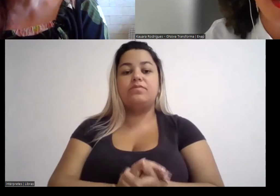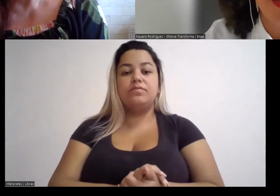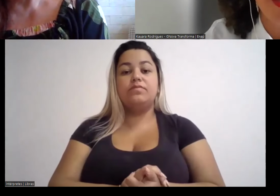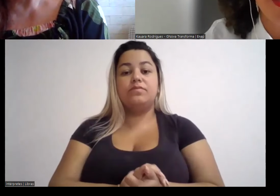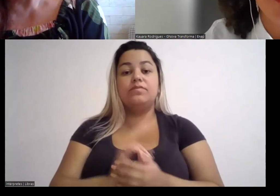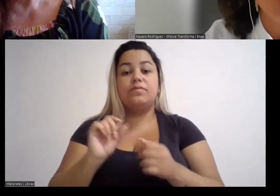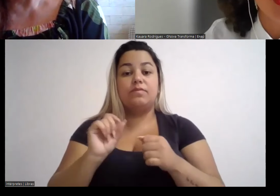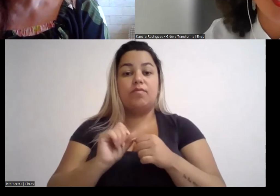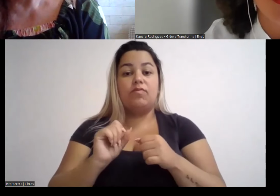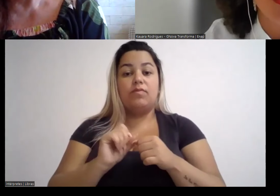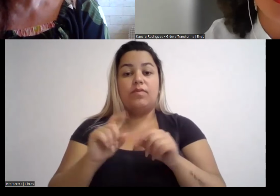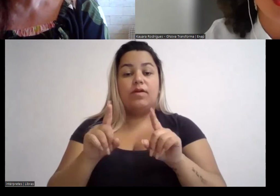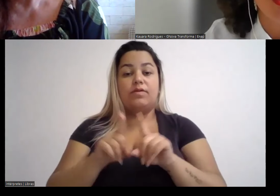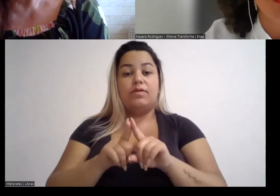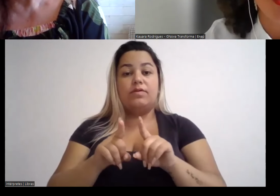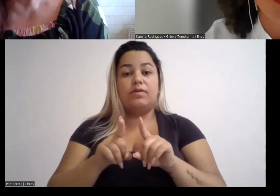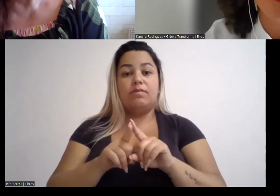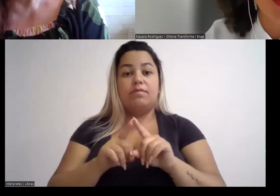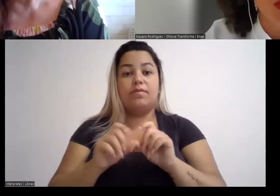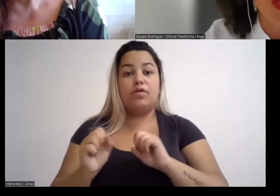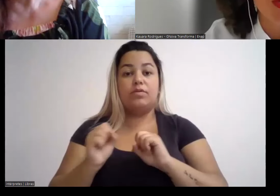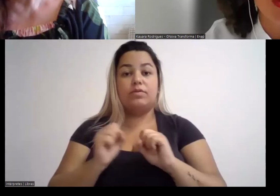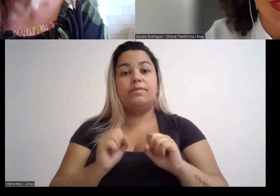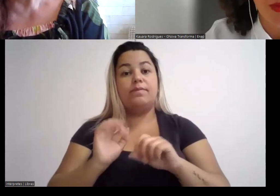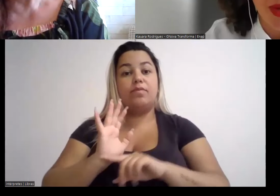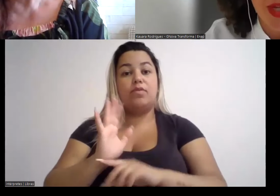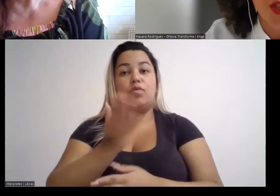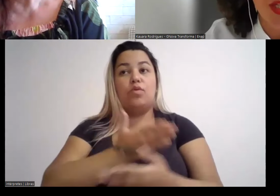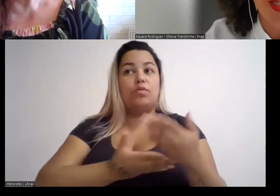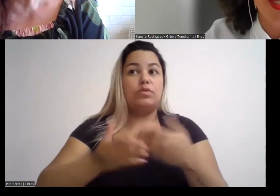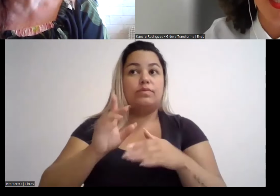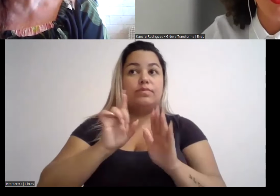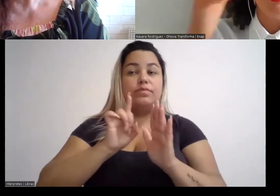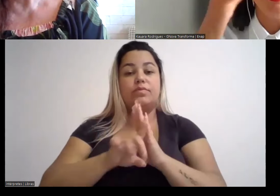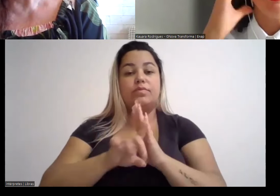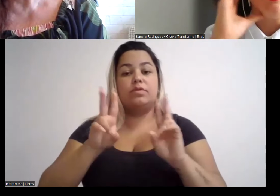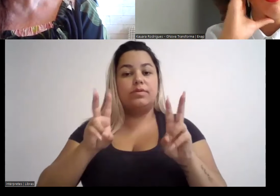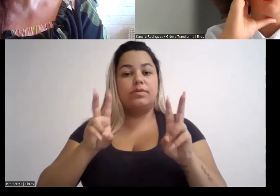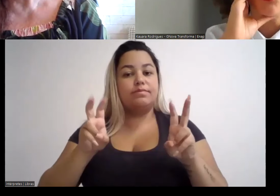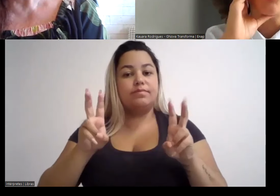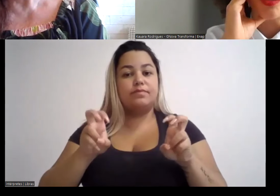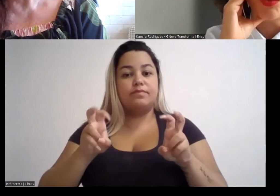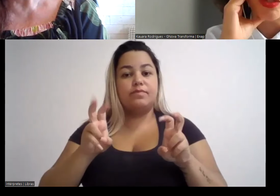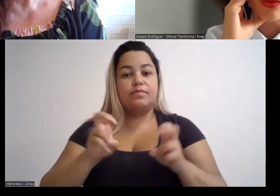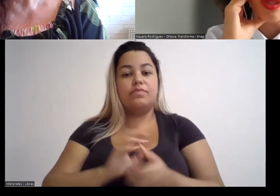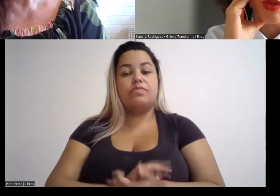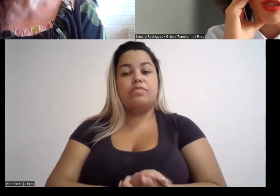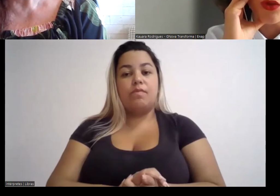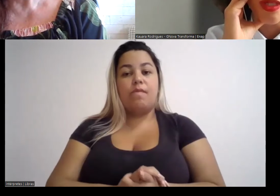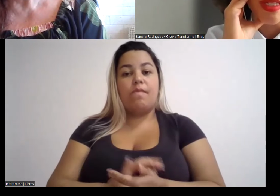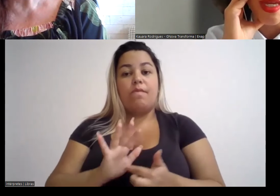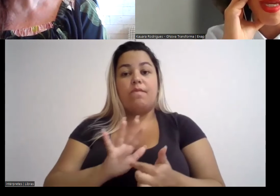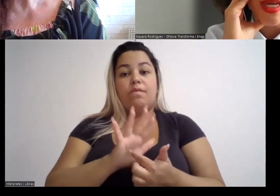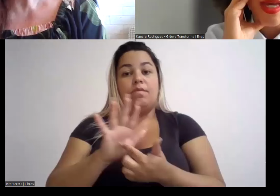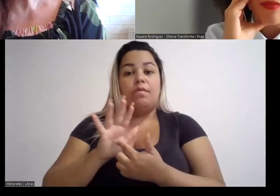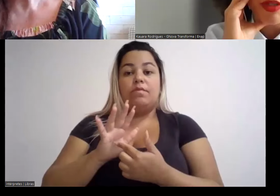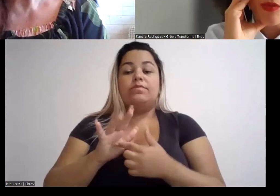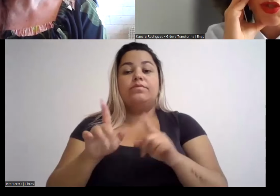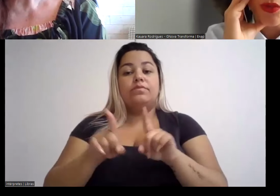fazer e vão poder contribuir também com perguntas sobre essa temática e isso trouxe muitas contribuições,